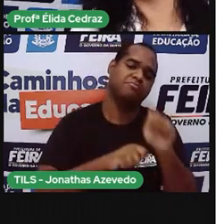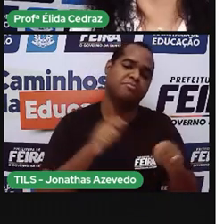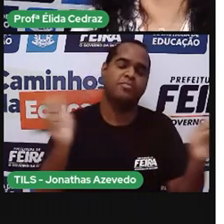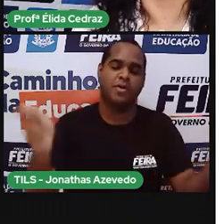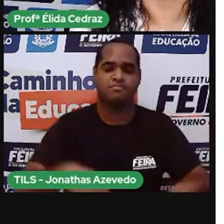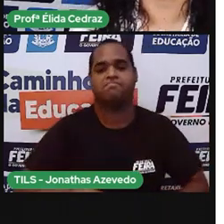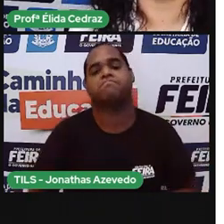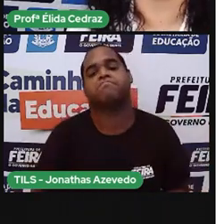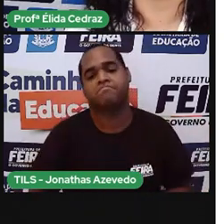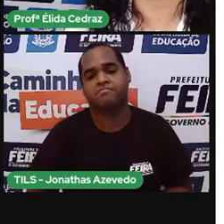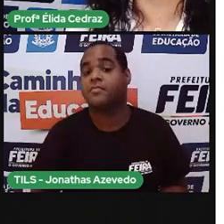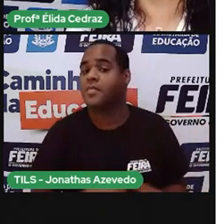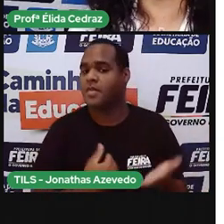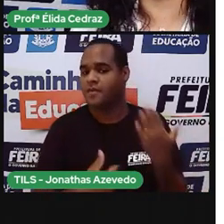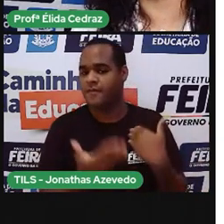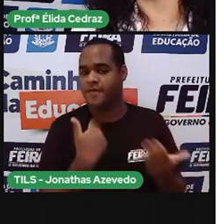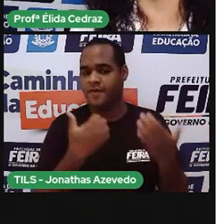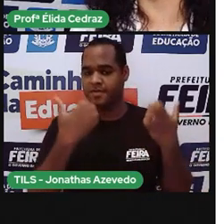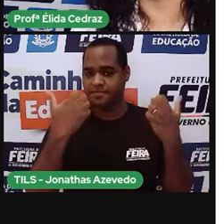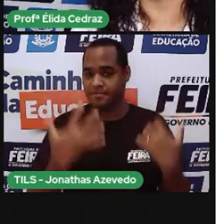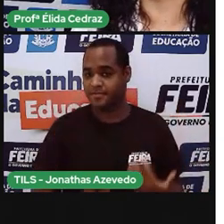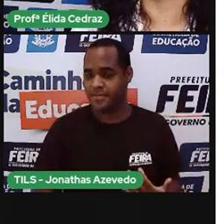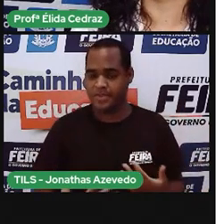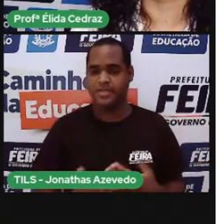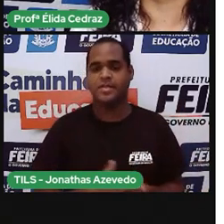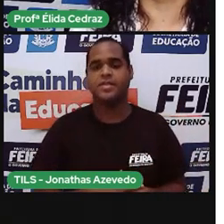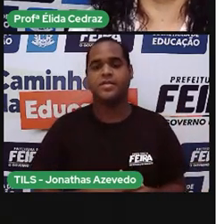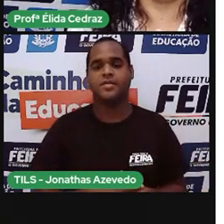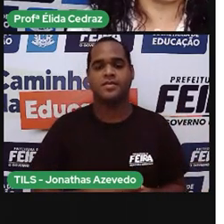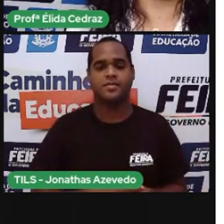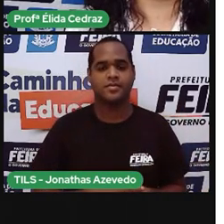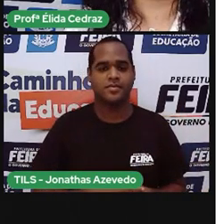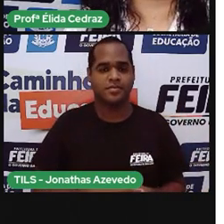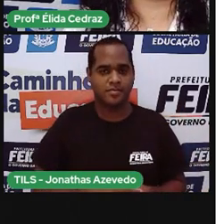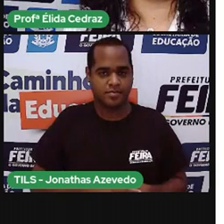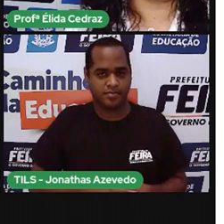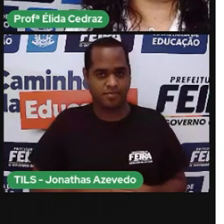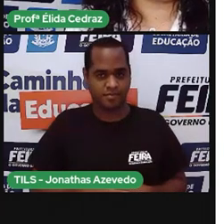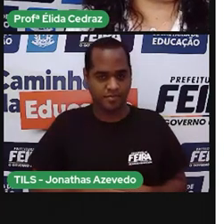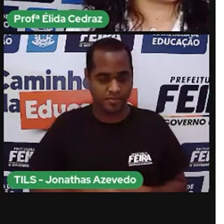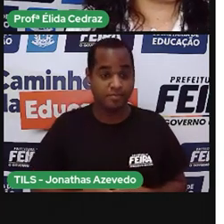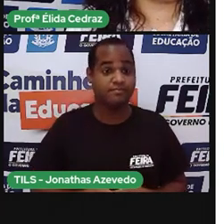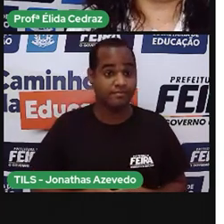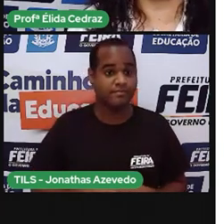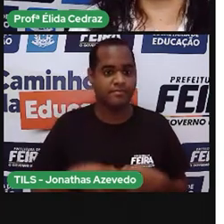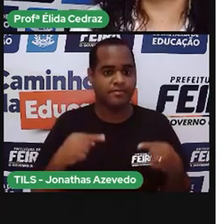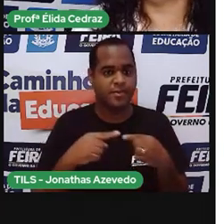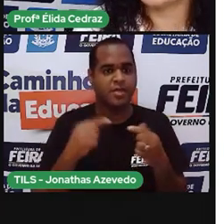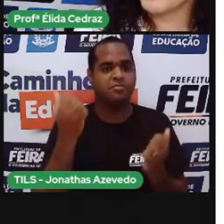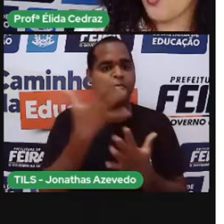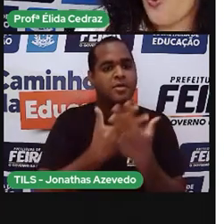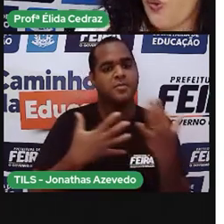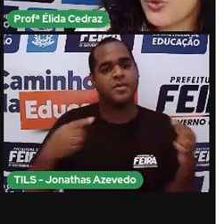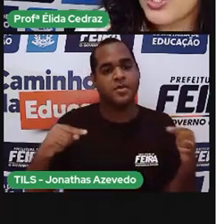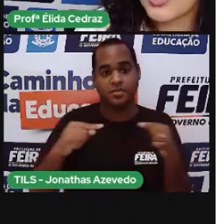10 vamos lá é a nossa música